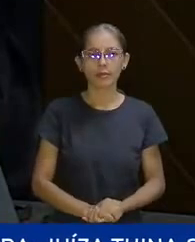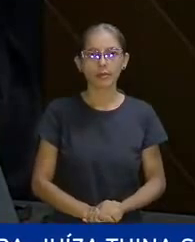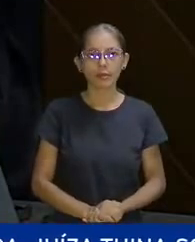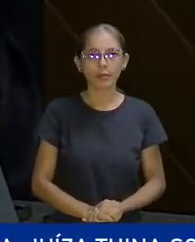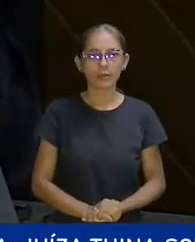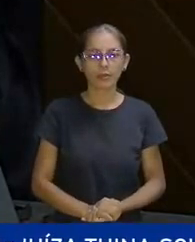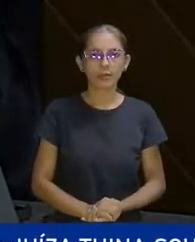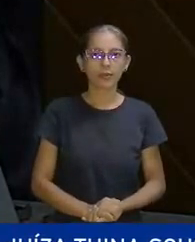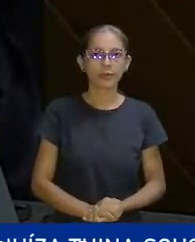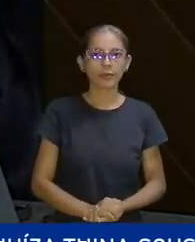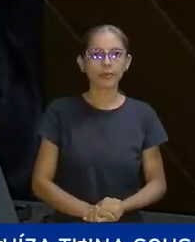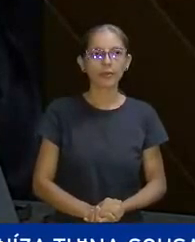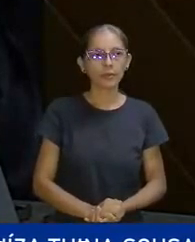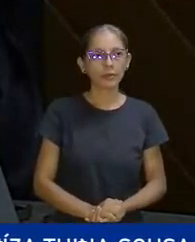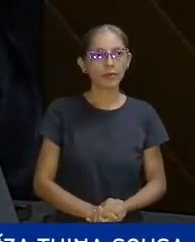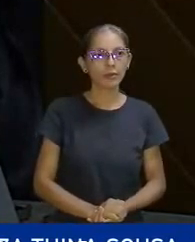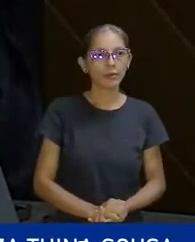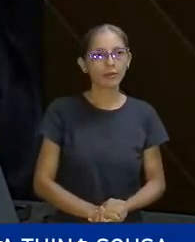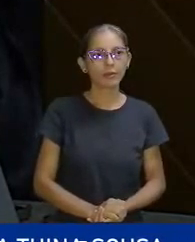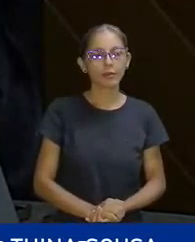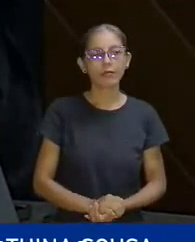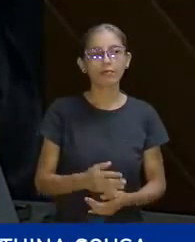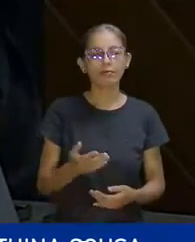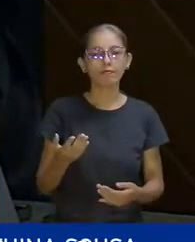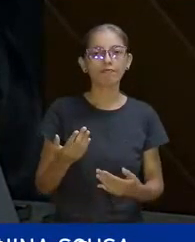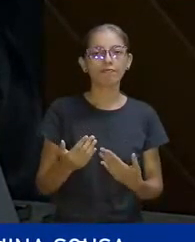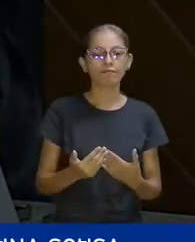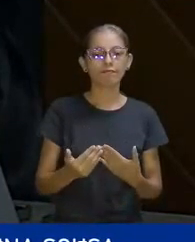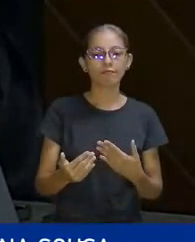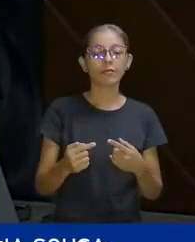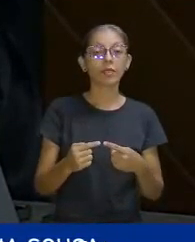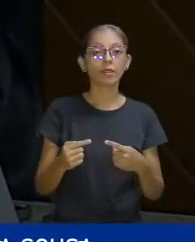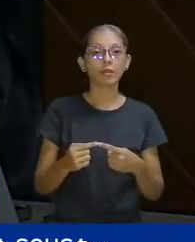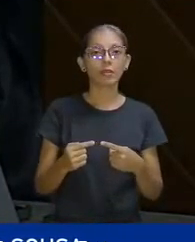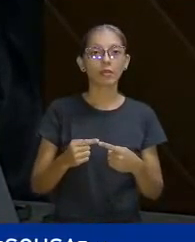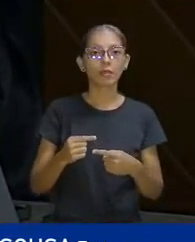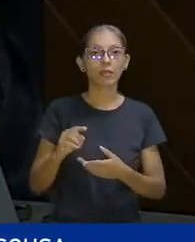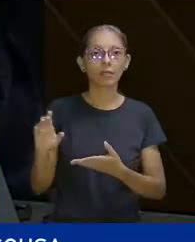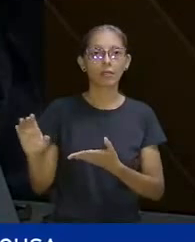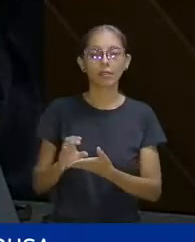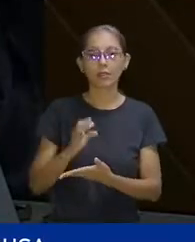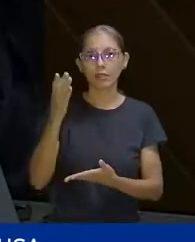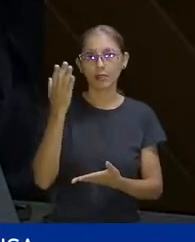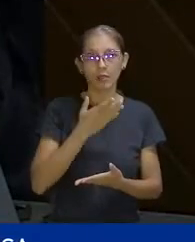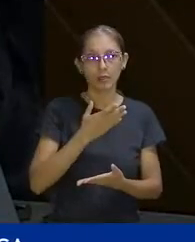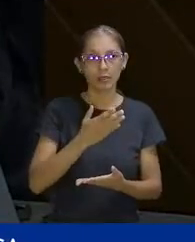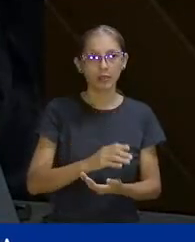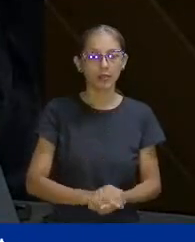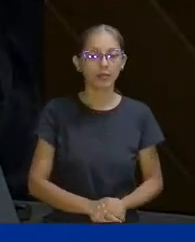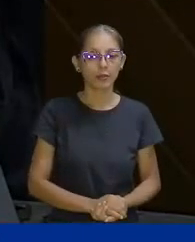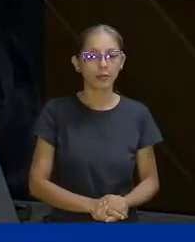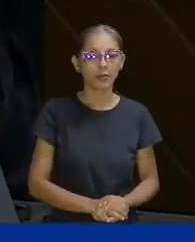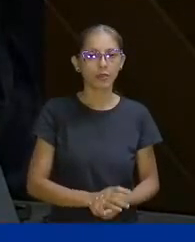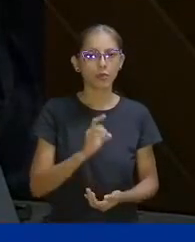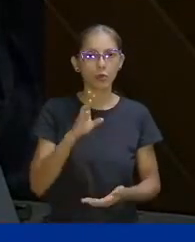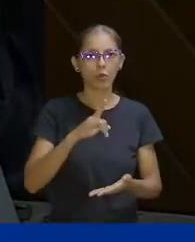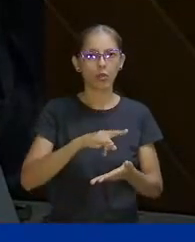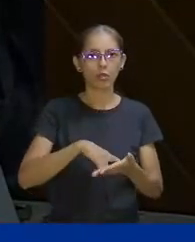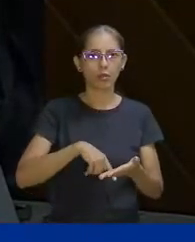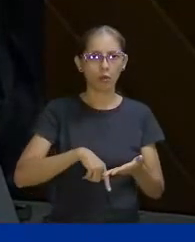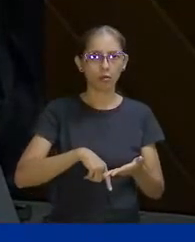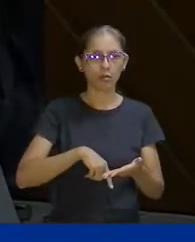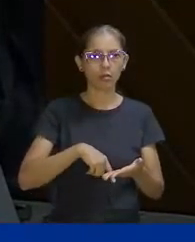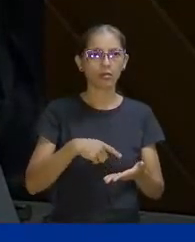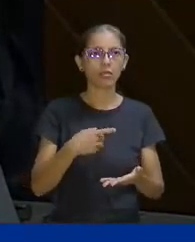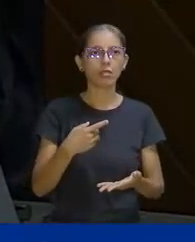matéria recorrente nos julgamentos e prestação de contas. Assim, não basta a apresentação da nota fiscal referente